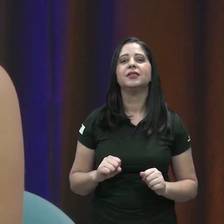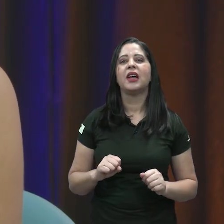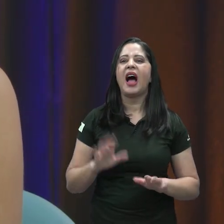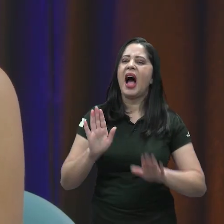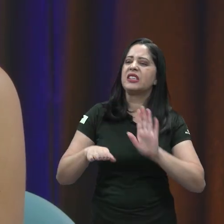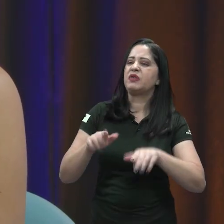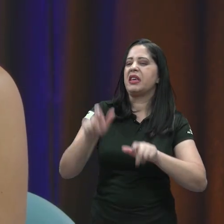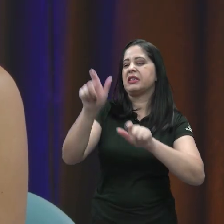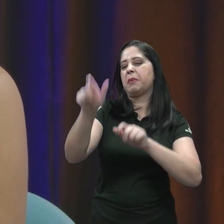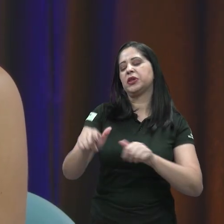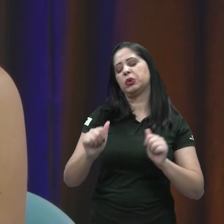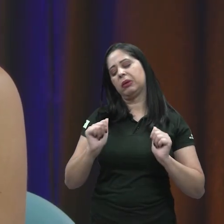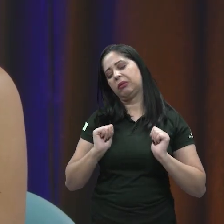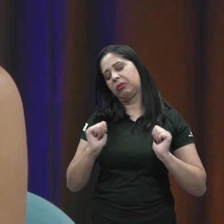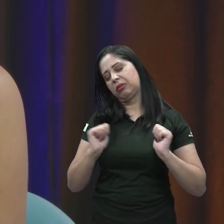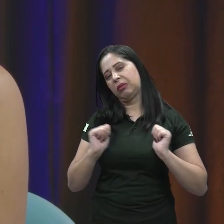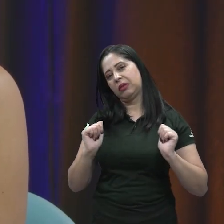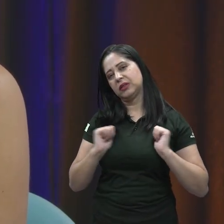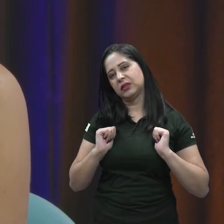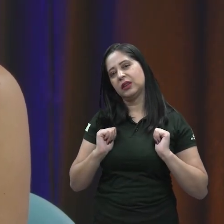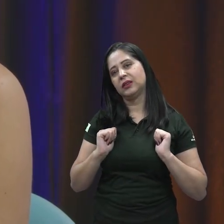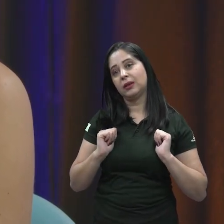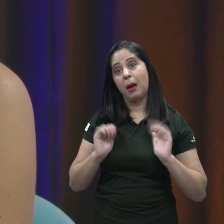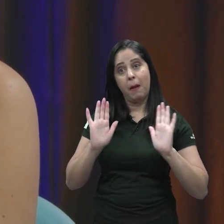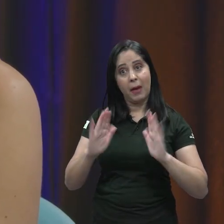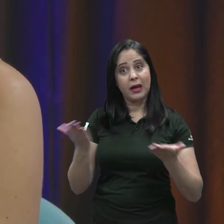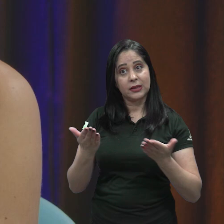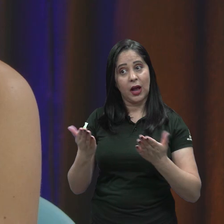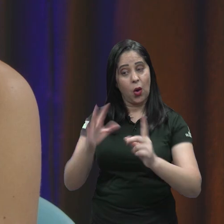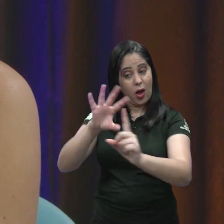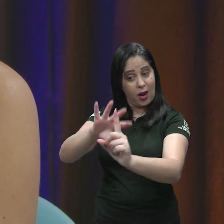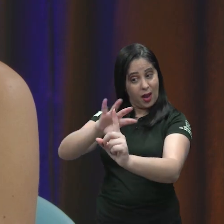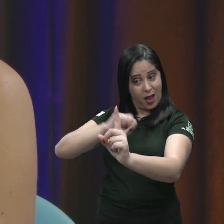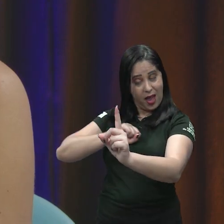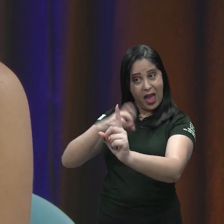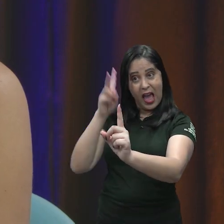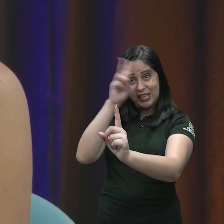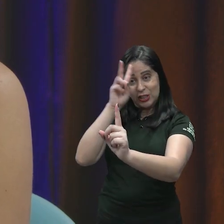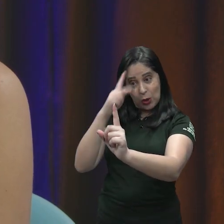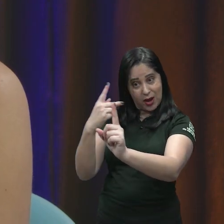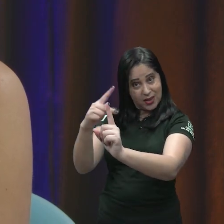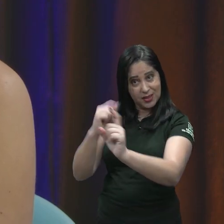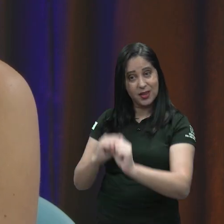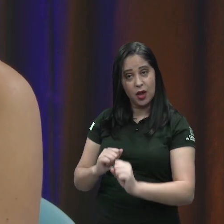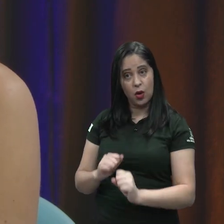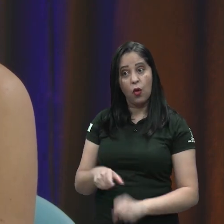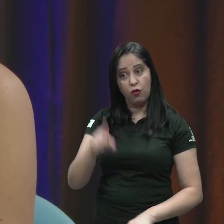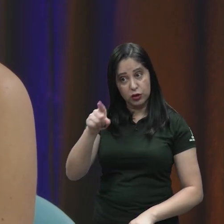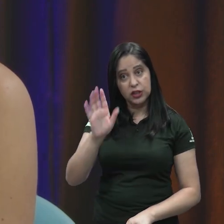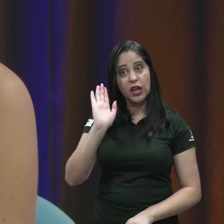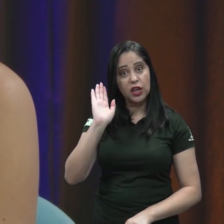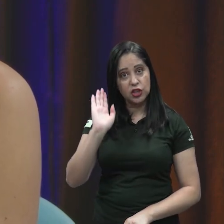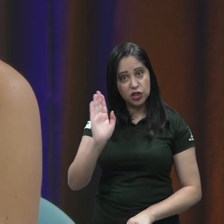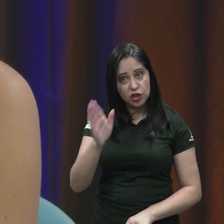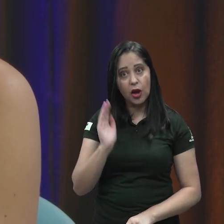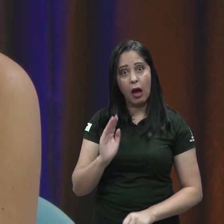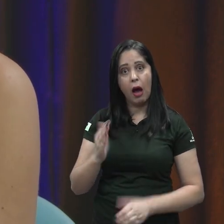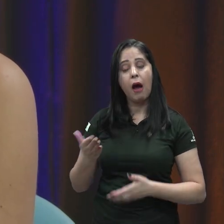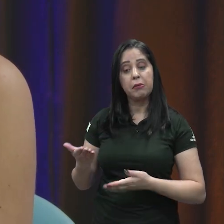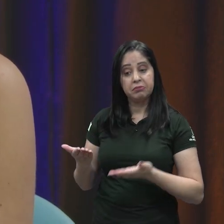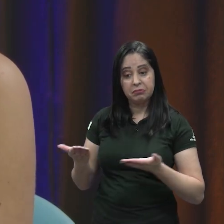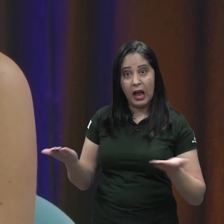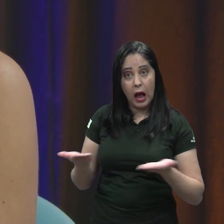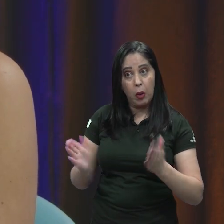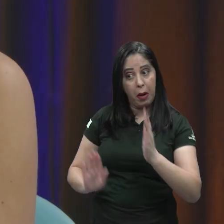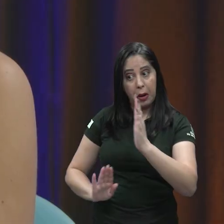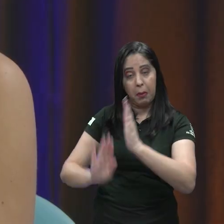talvez estão paralisadas lá, e estão agora se inspirando também na sua história, porque você tramitou por vários caminhos e está nesse lugar